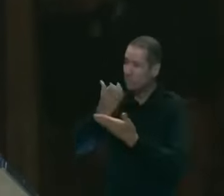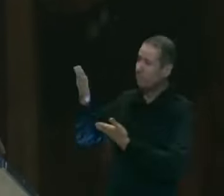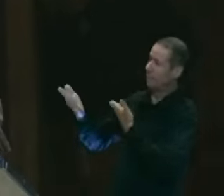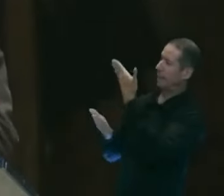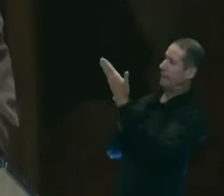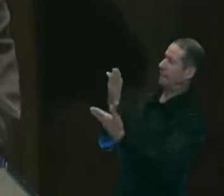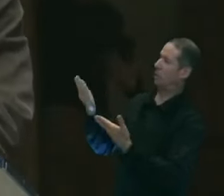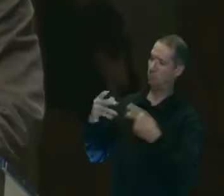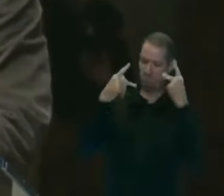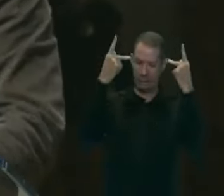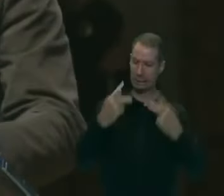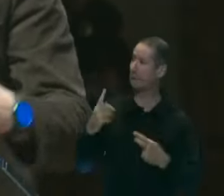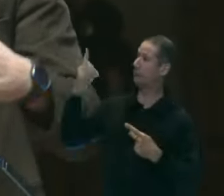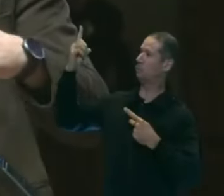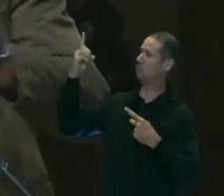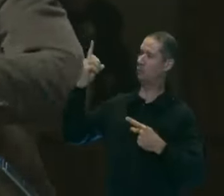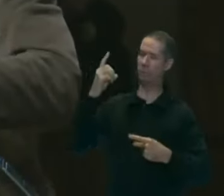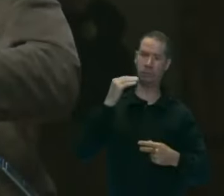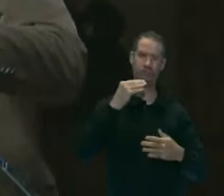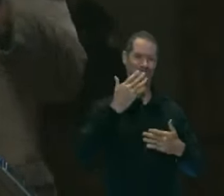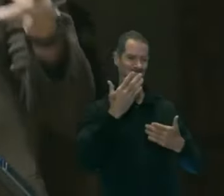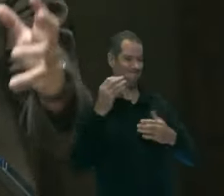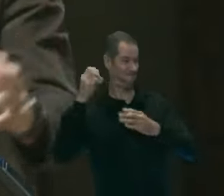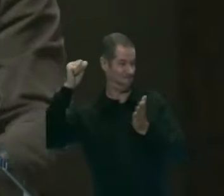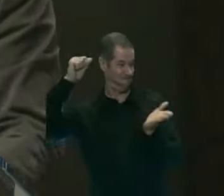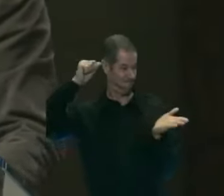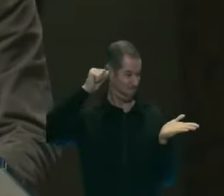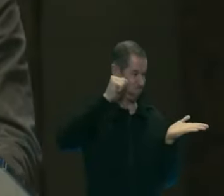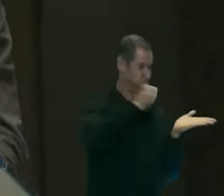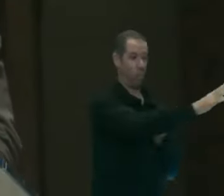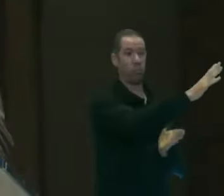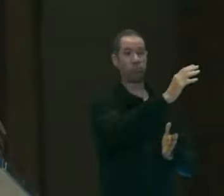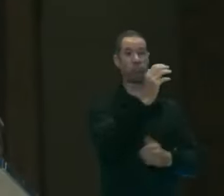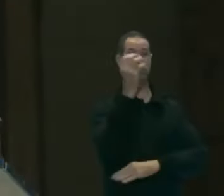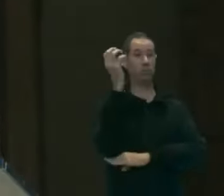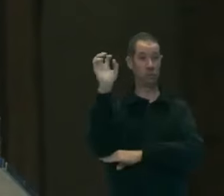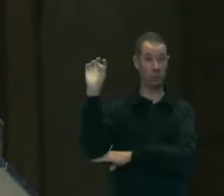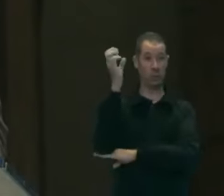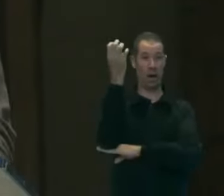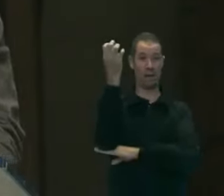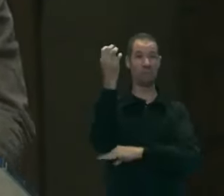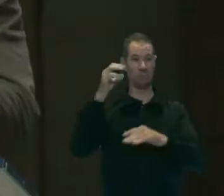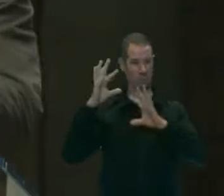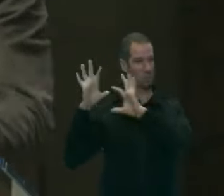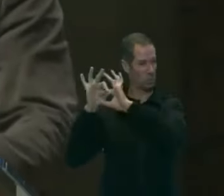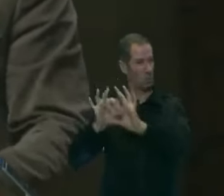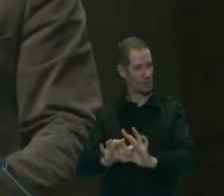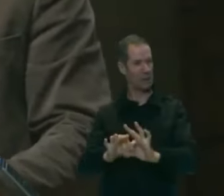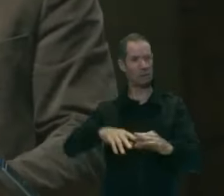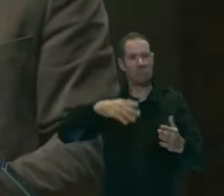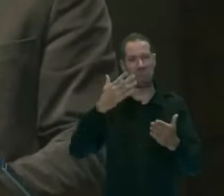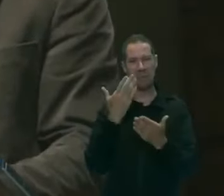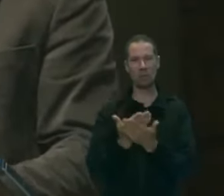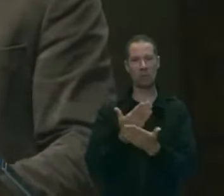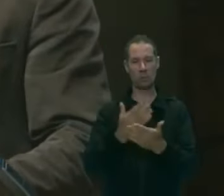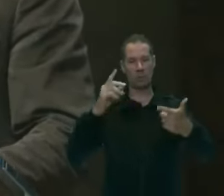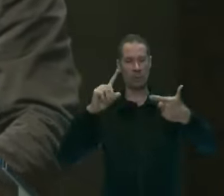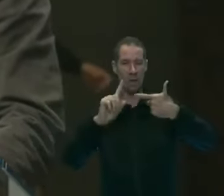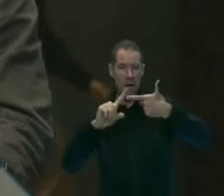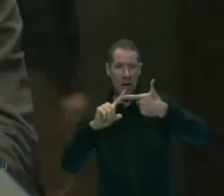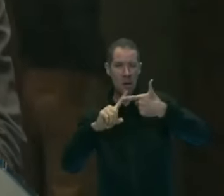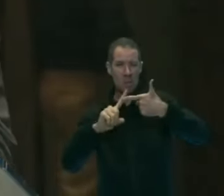com Deus foi abalada e fomos expulsos desse lugar e dessa condição. Também estudamos